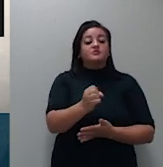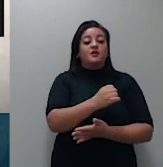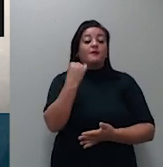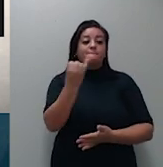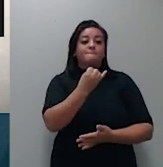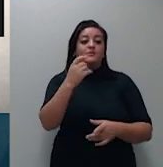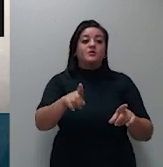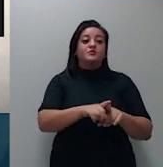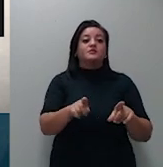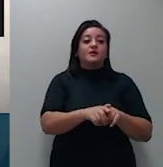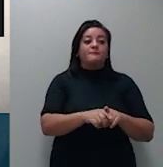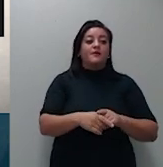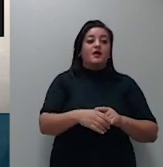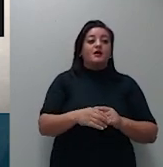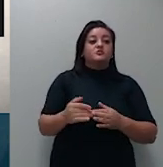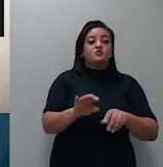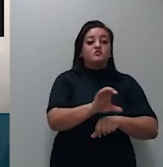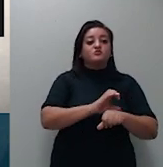funcional